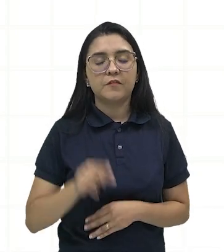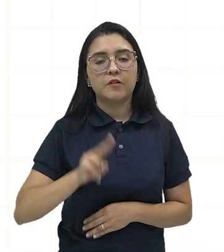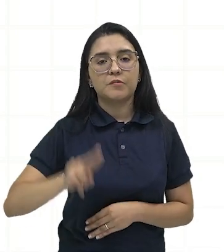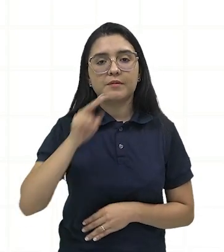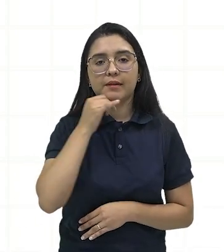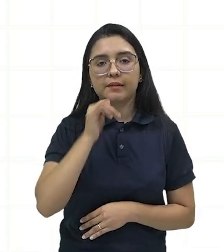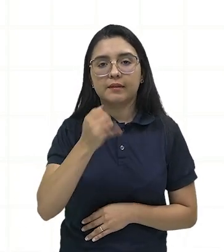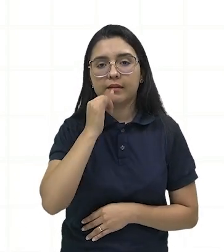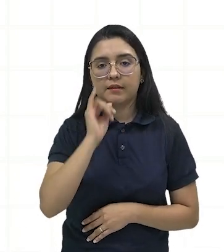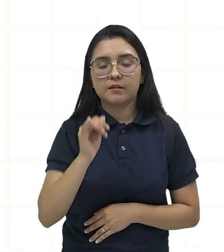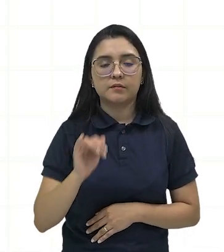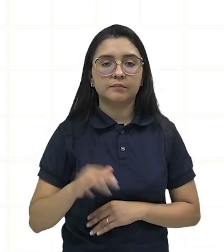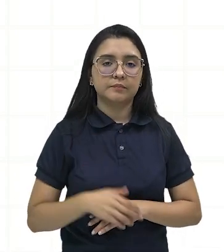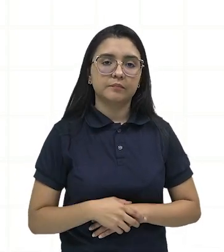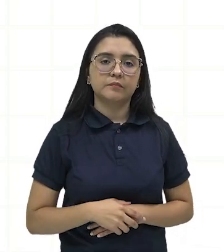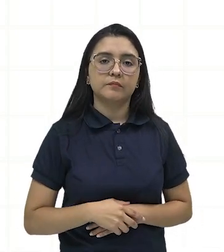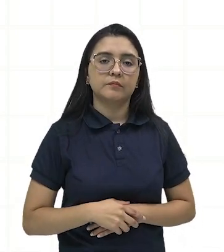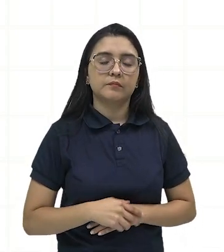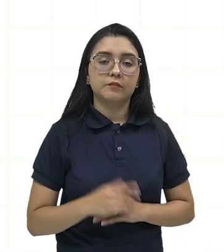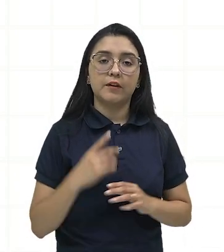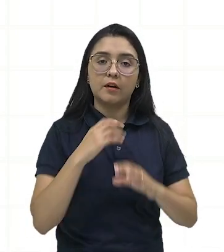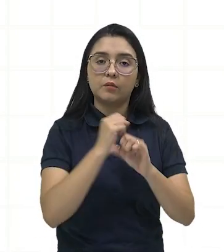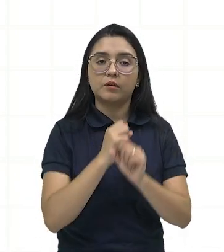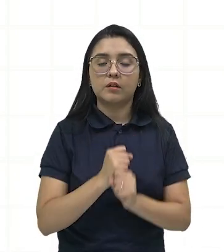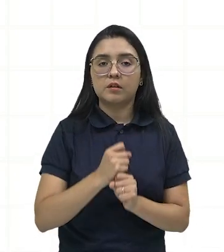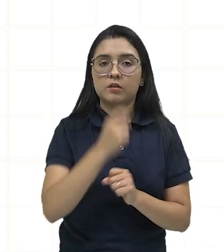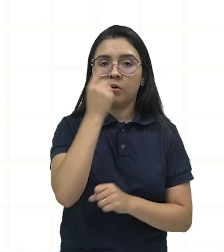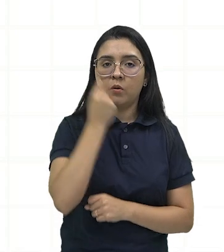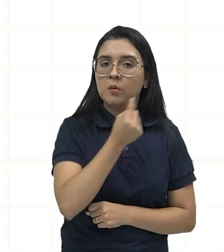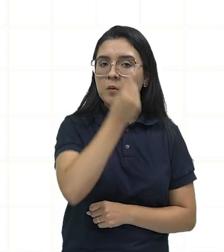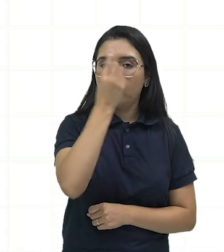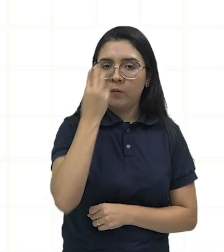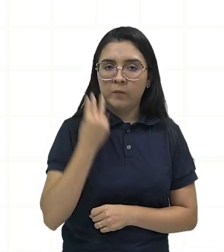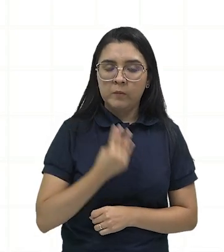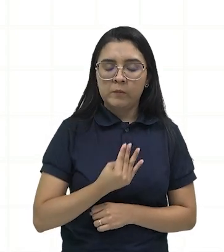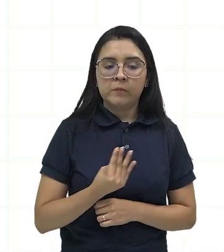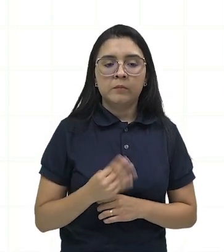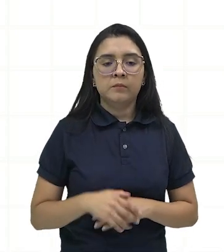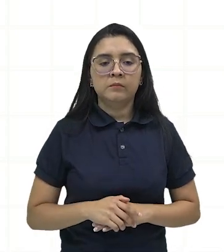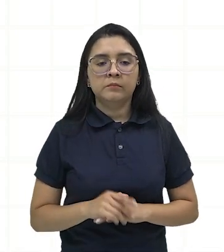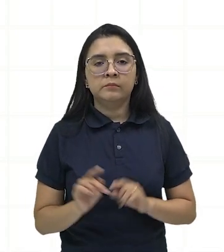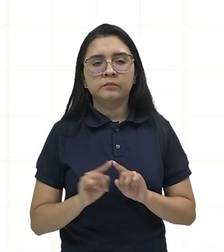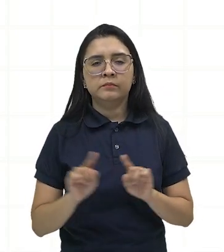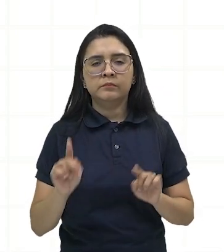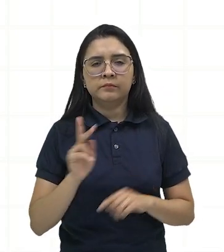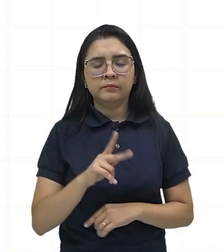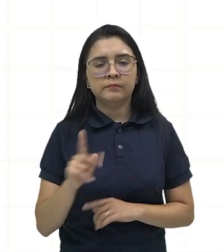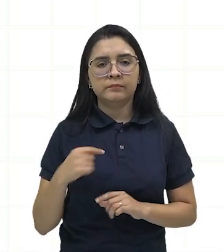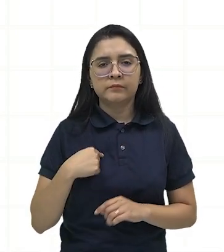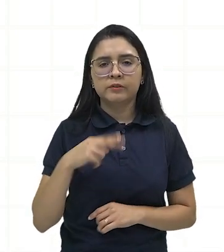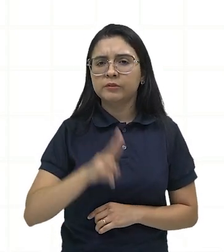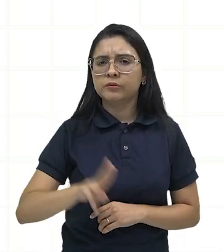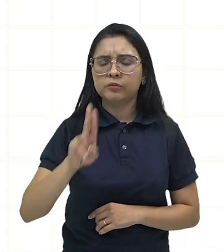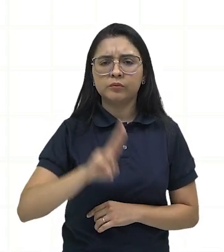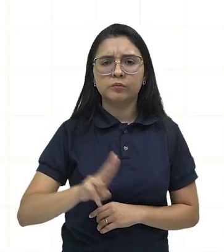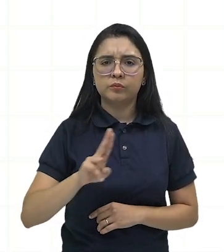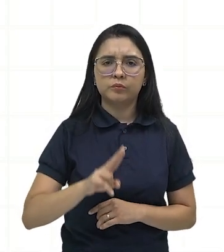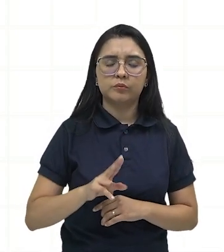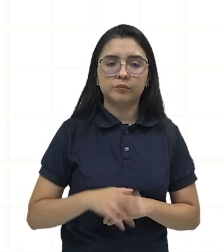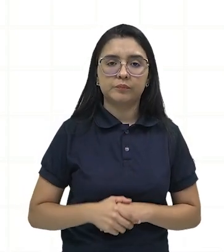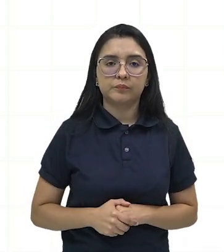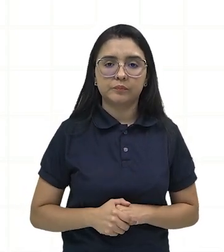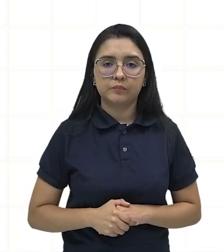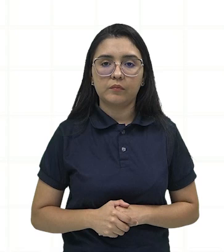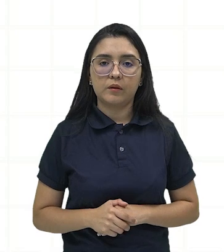consumir, né, em horas, a gente vai calcular em horas, tá? Nossa, professora, mas eu não utilizo tanto tempo assim,